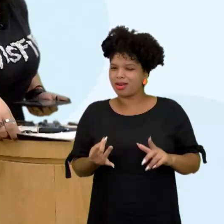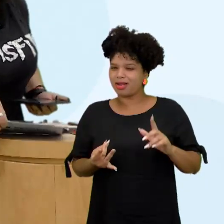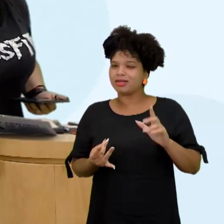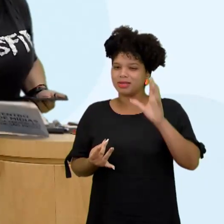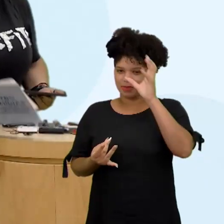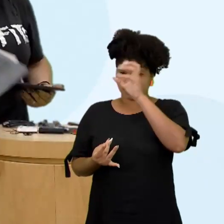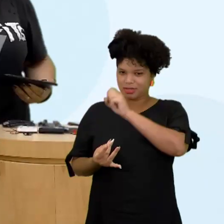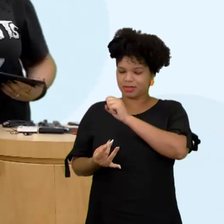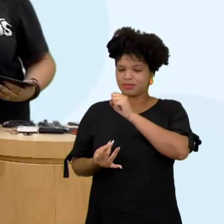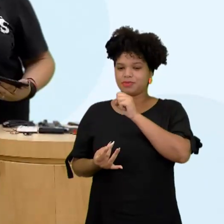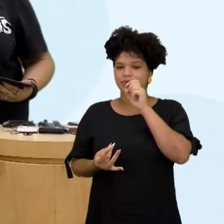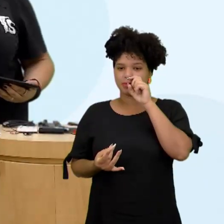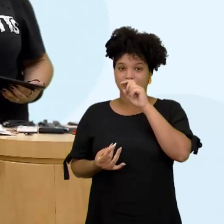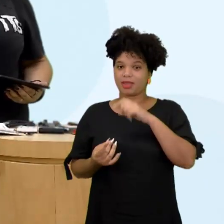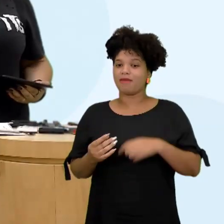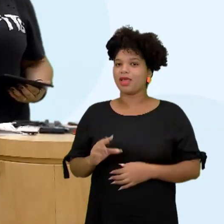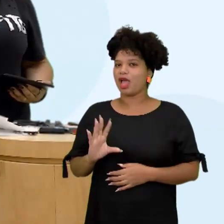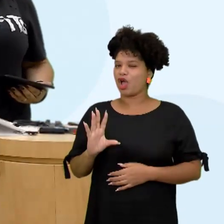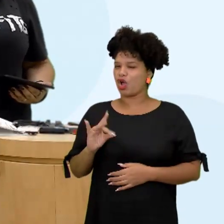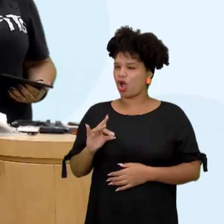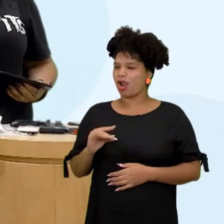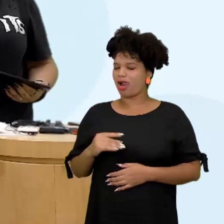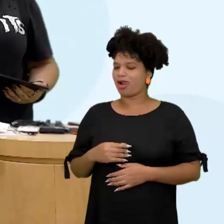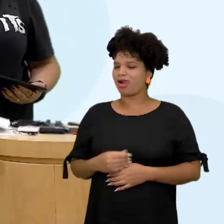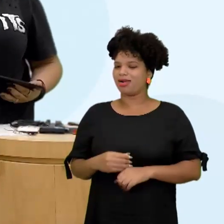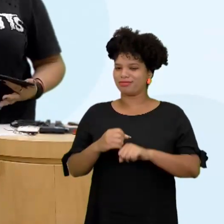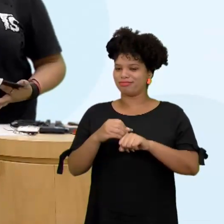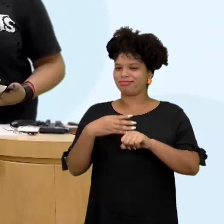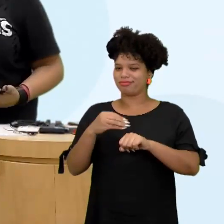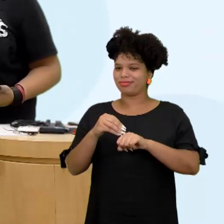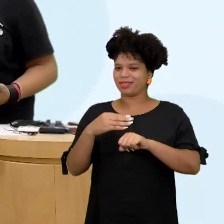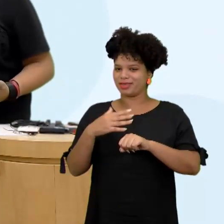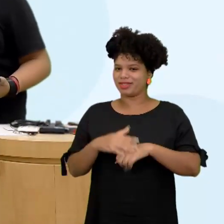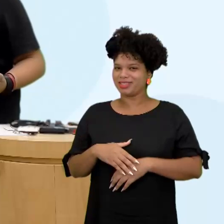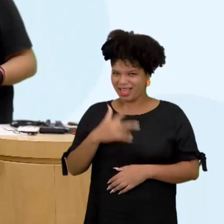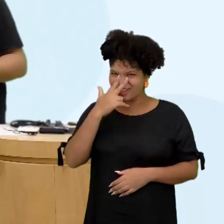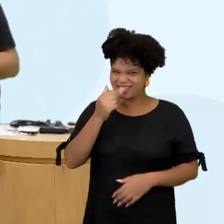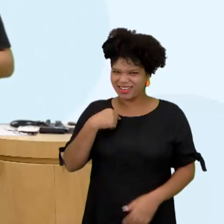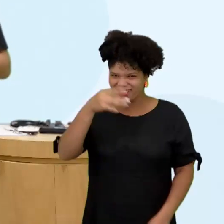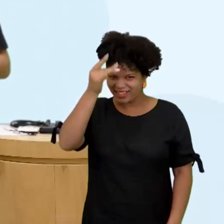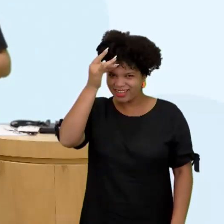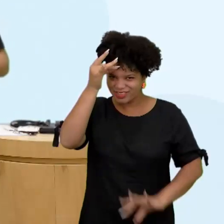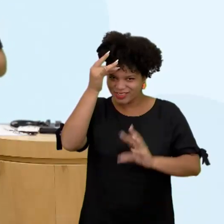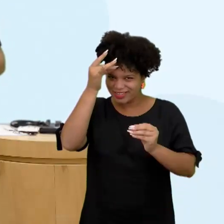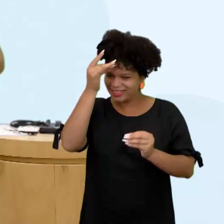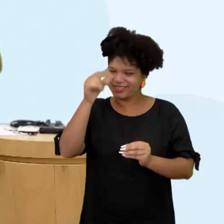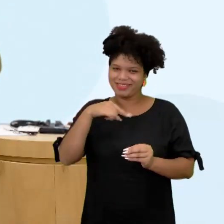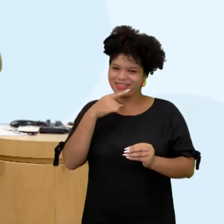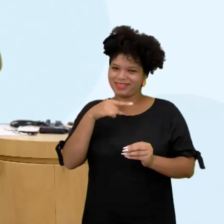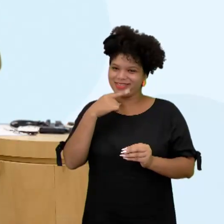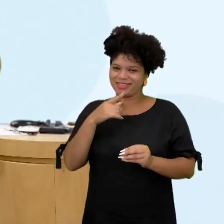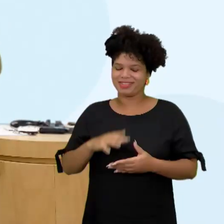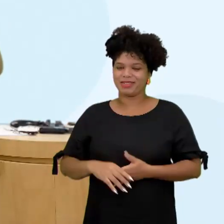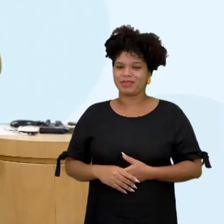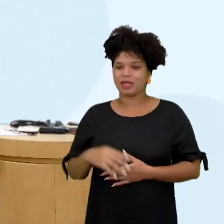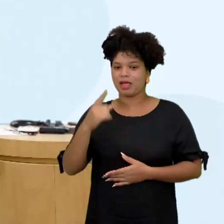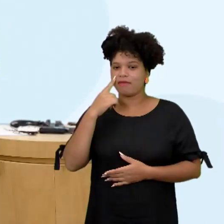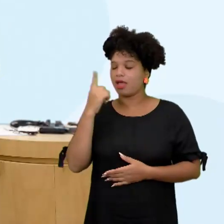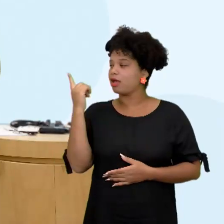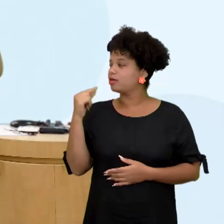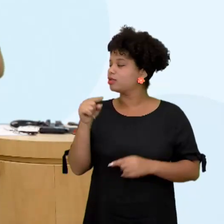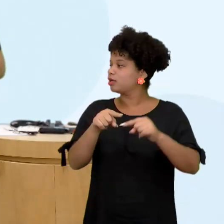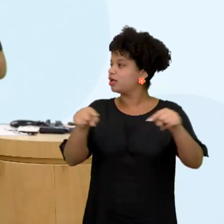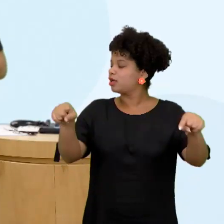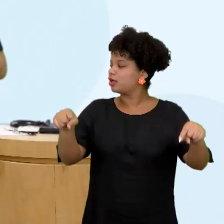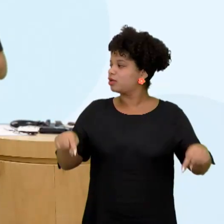mim. Vou pegar minhas colas, porque... É isso. Se eu tivesse decorado tudo isso, imagina, tá? Então, isso é uma placa